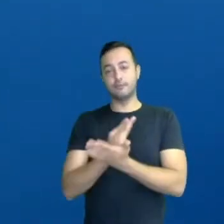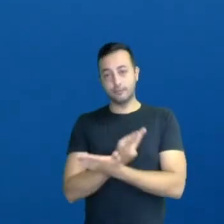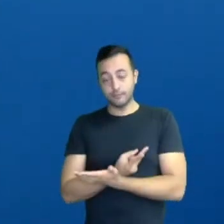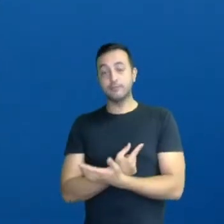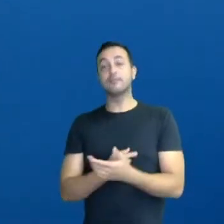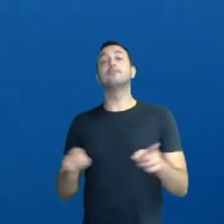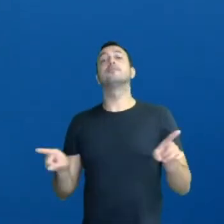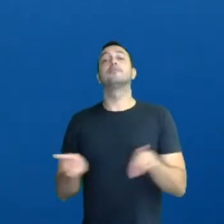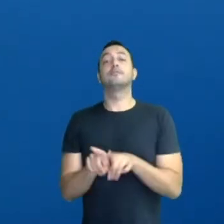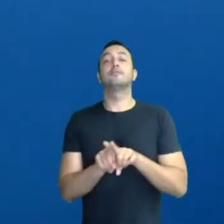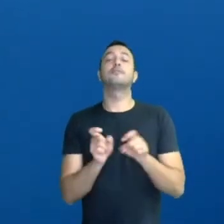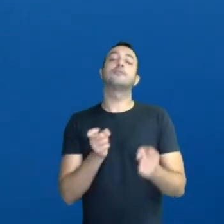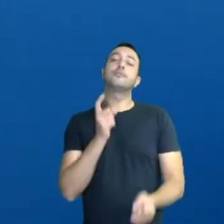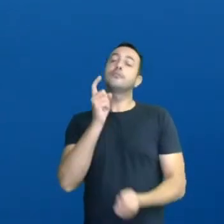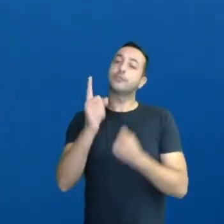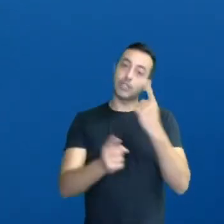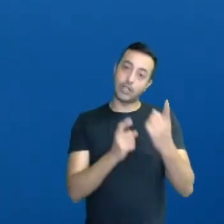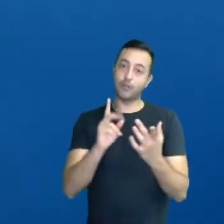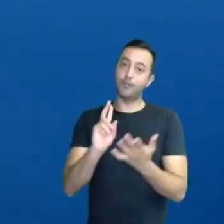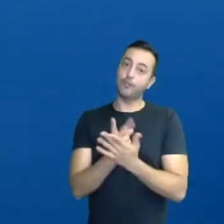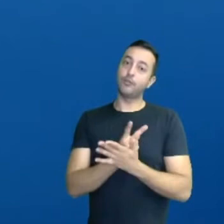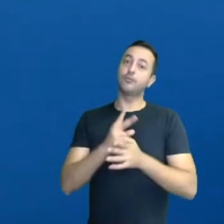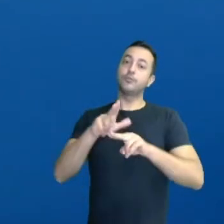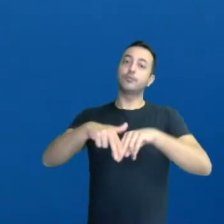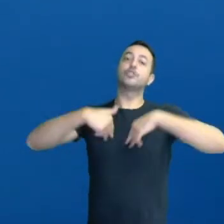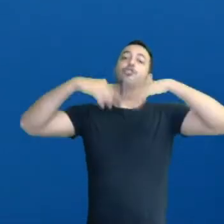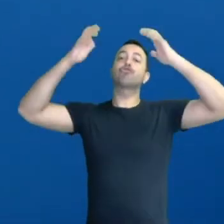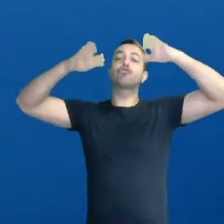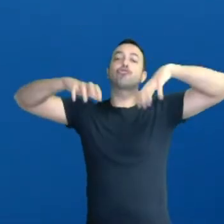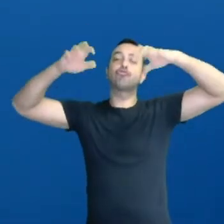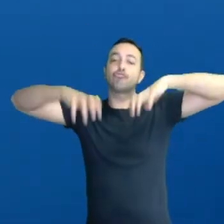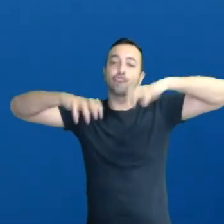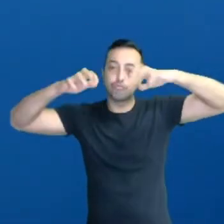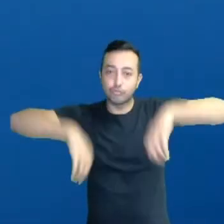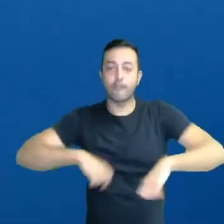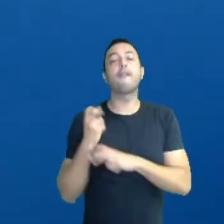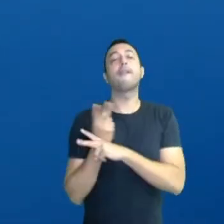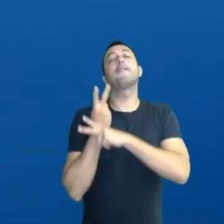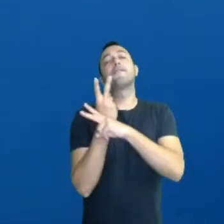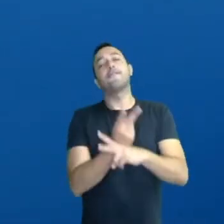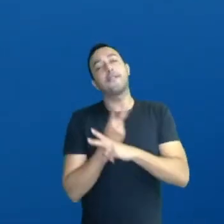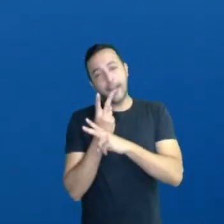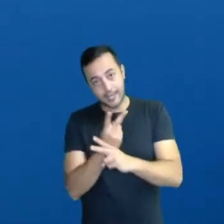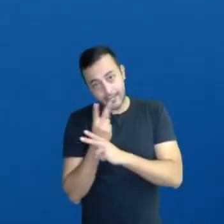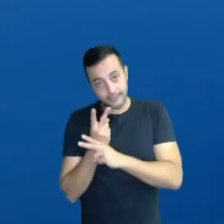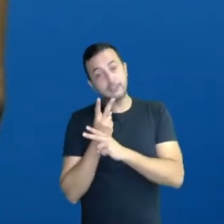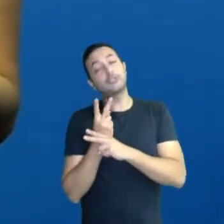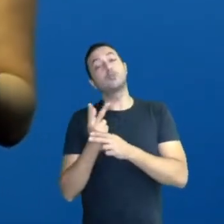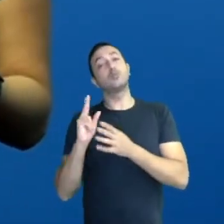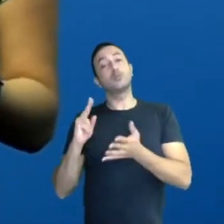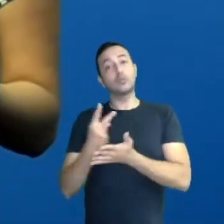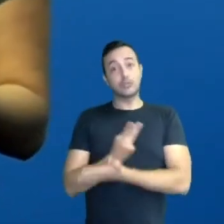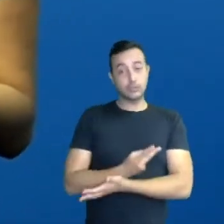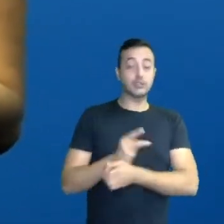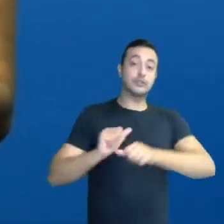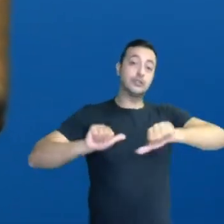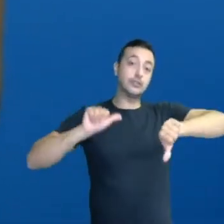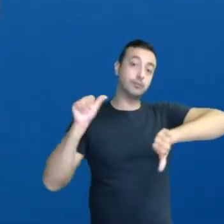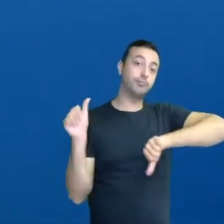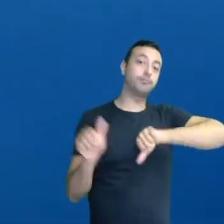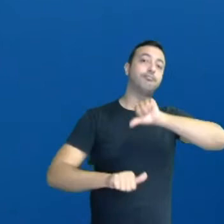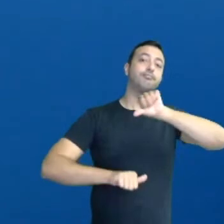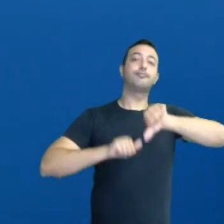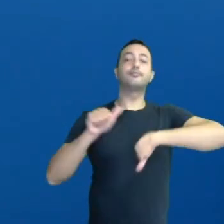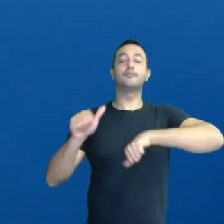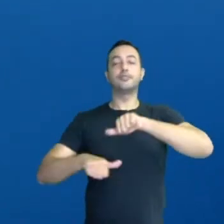E tem alguns agentes externos, como chuva, vento, que interfere, né, na modificação